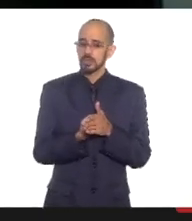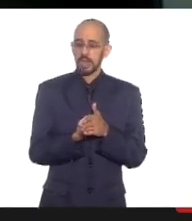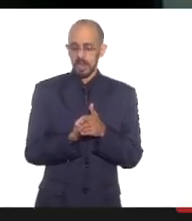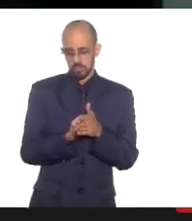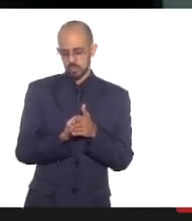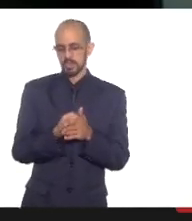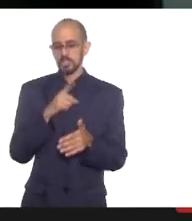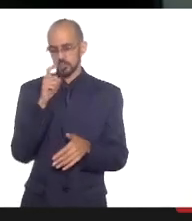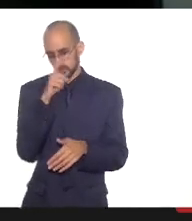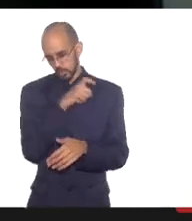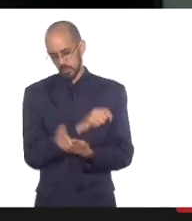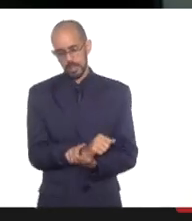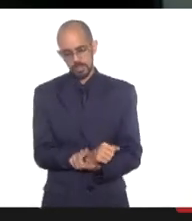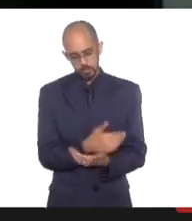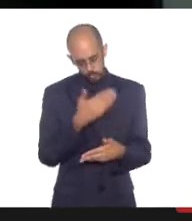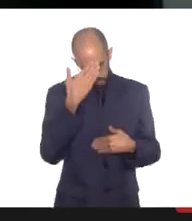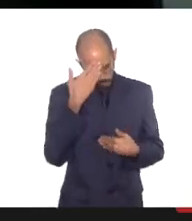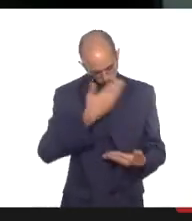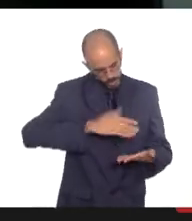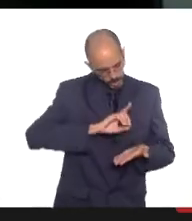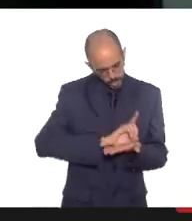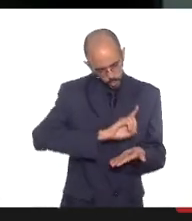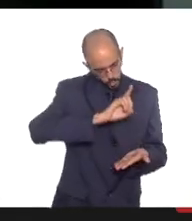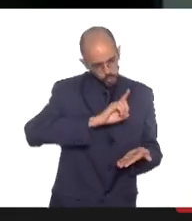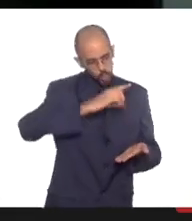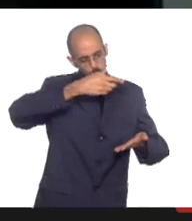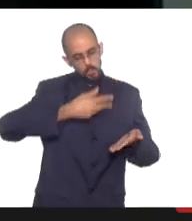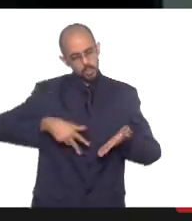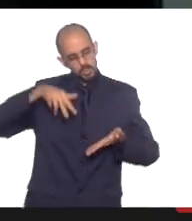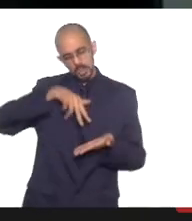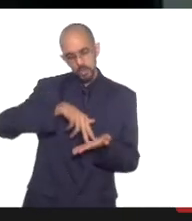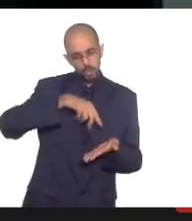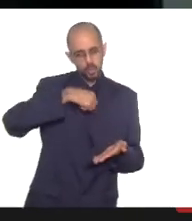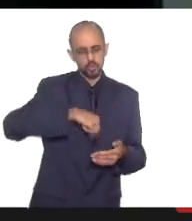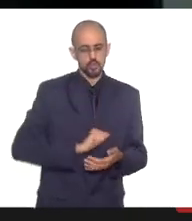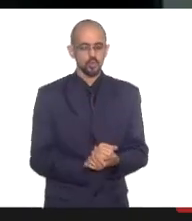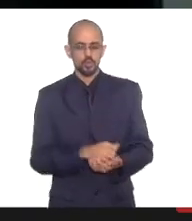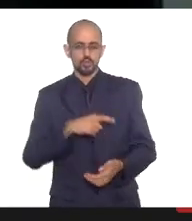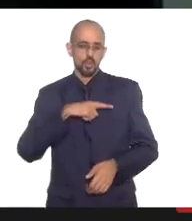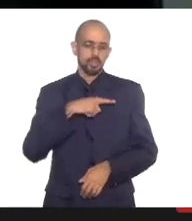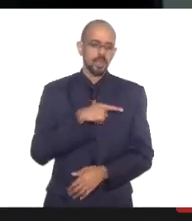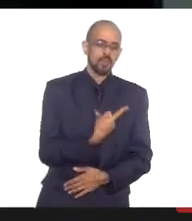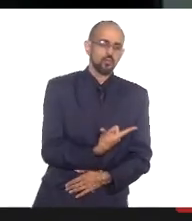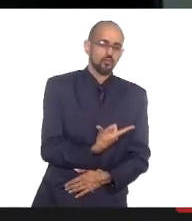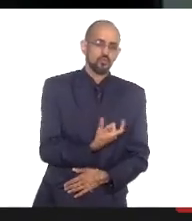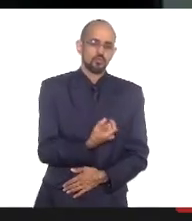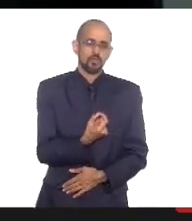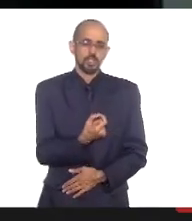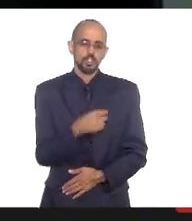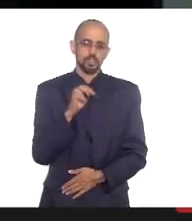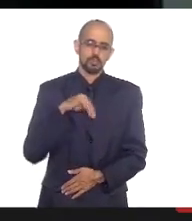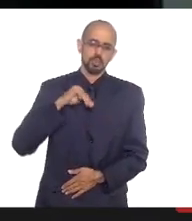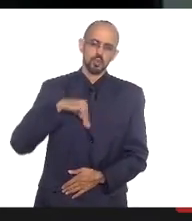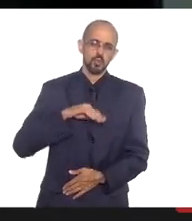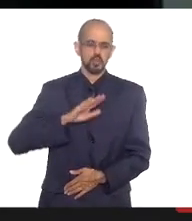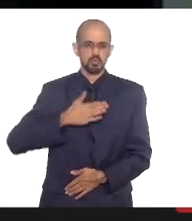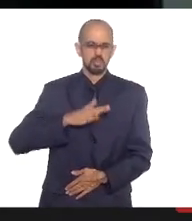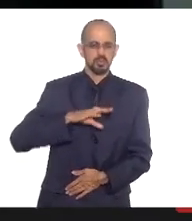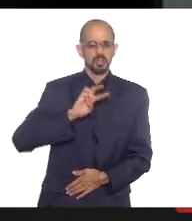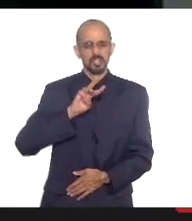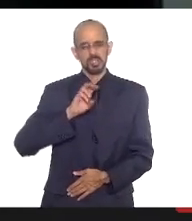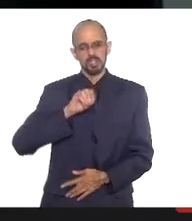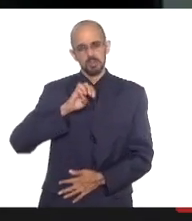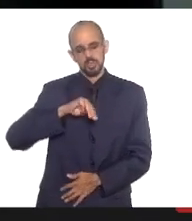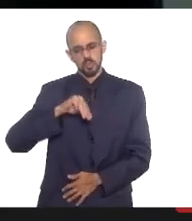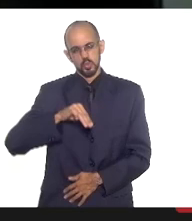obrigada doutor Alexandre postar conosco aqui o senhor tem 20 minutos para suas 20 30 minutos para as